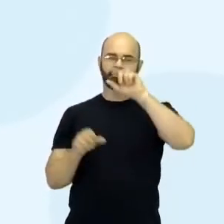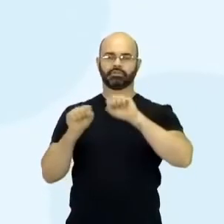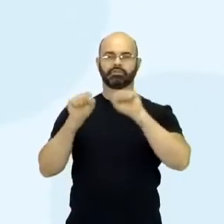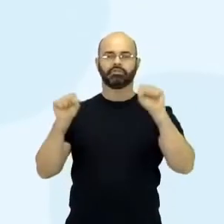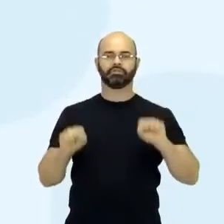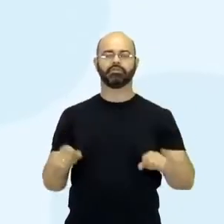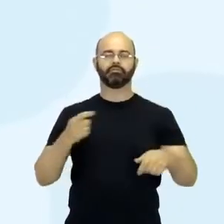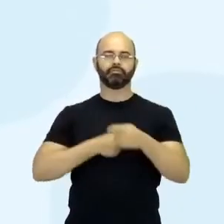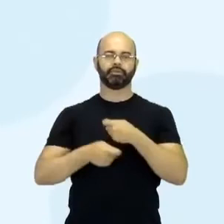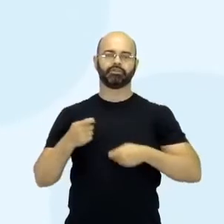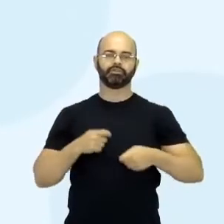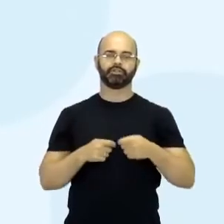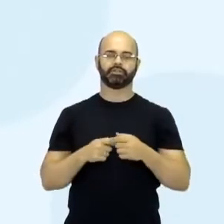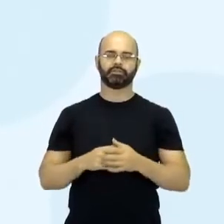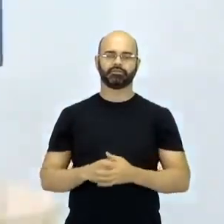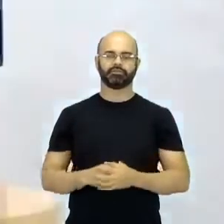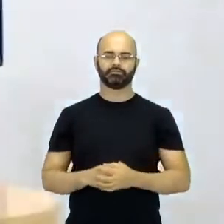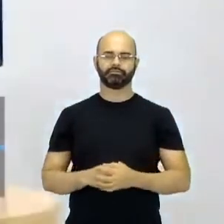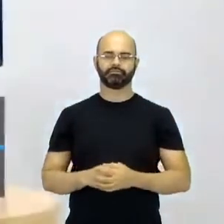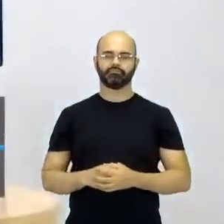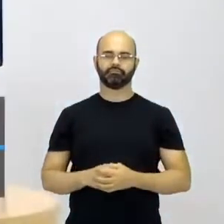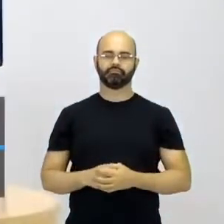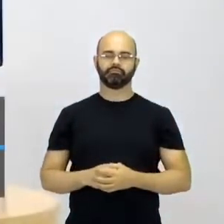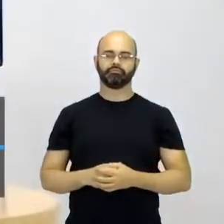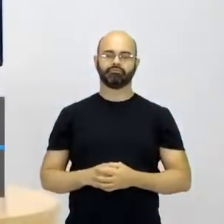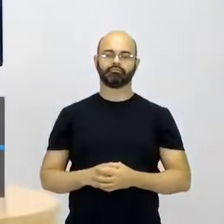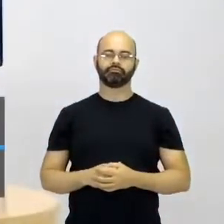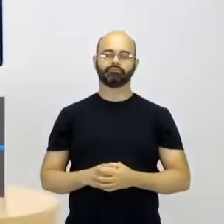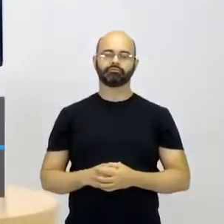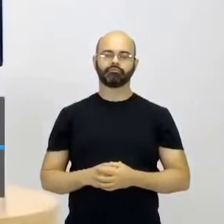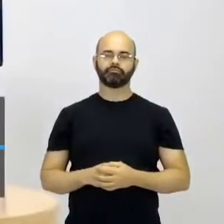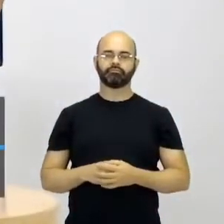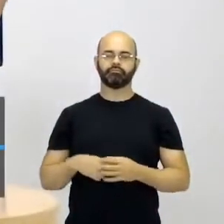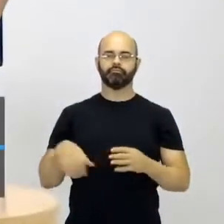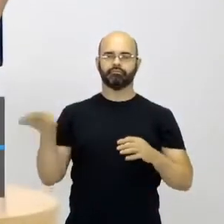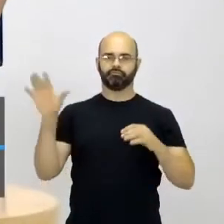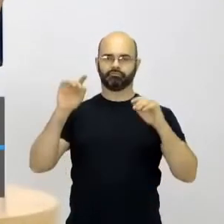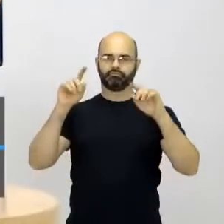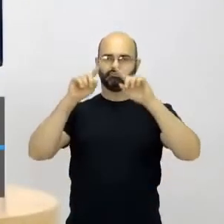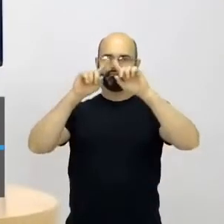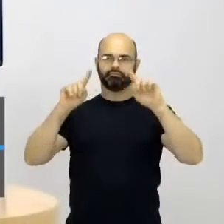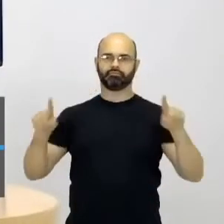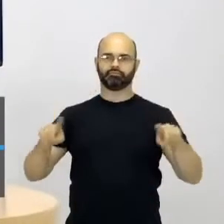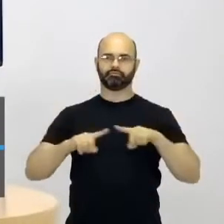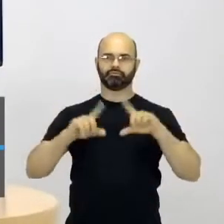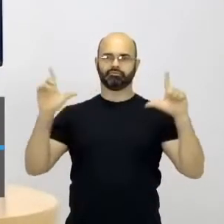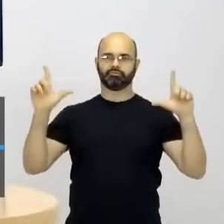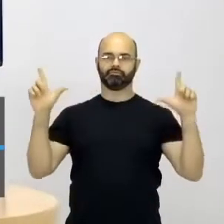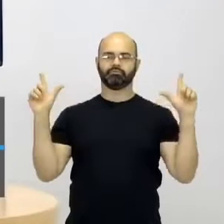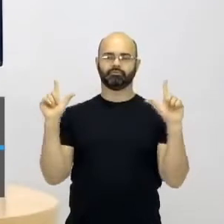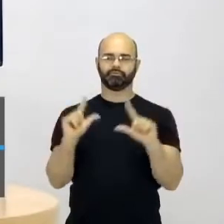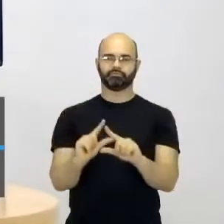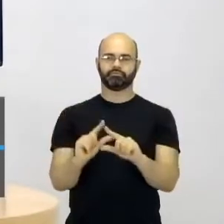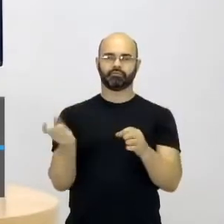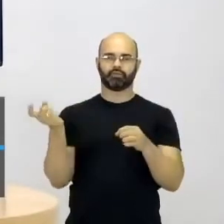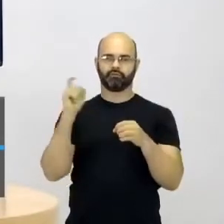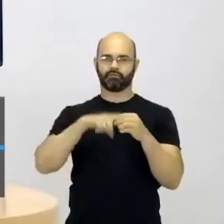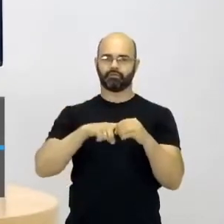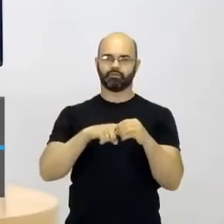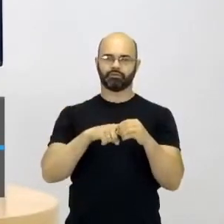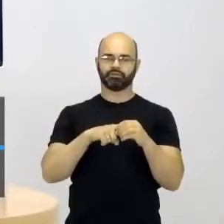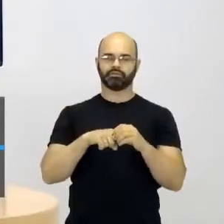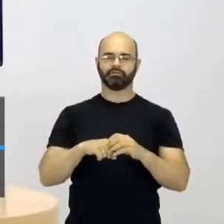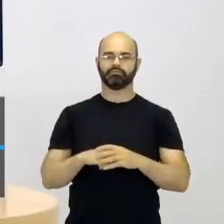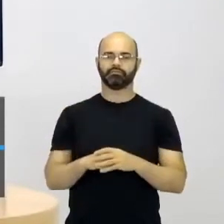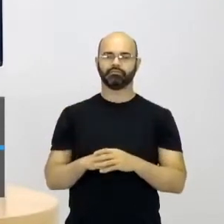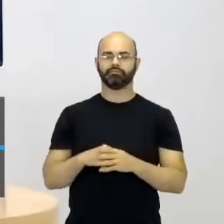mercantilista. Certo? Agora, saindo desse cenário macro, vamos voltar para o cenário micro.